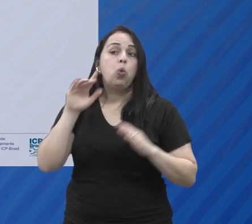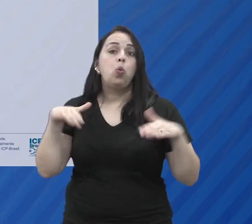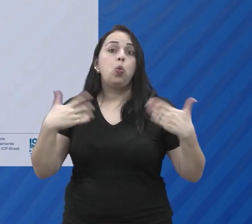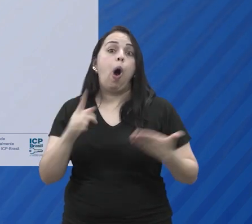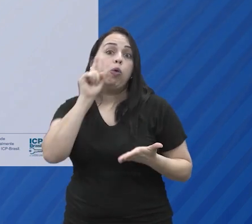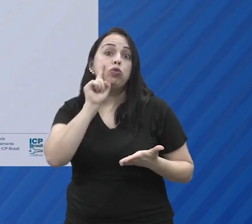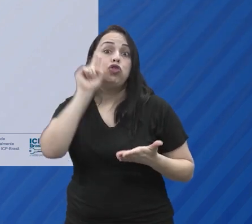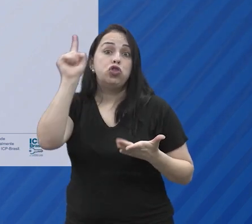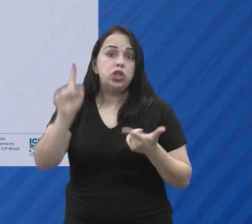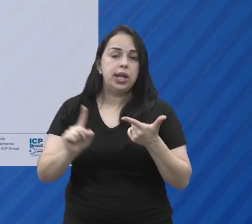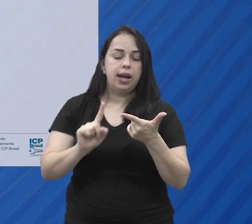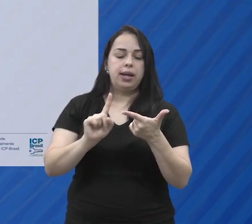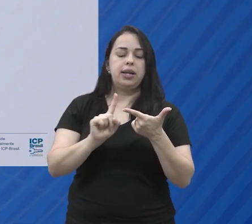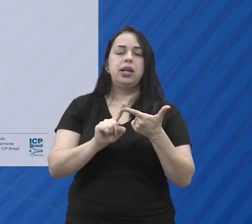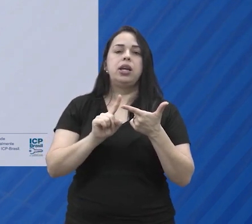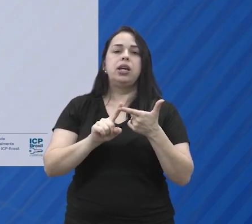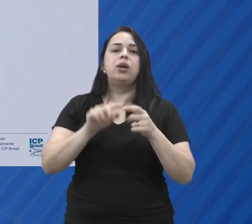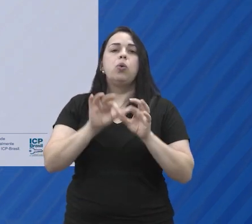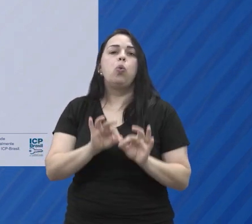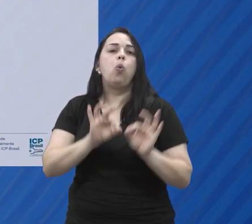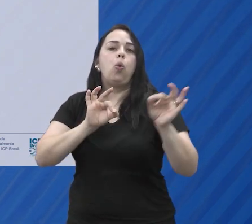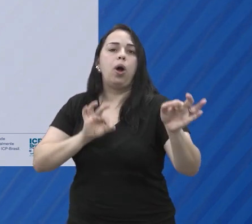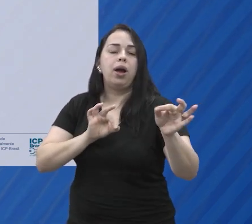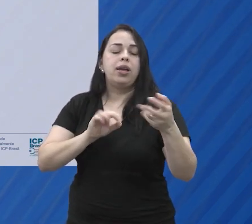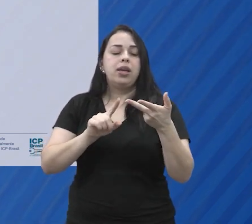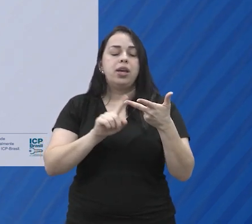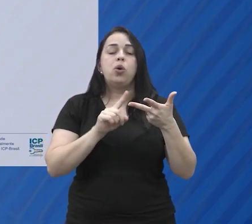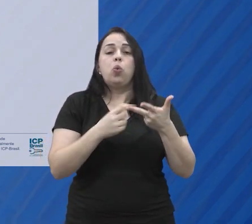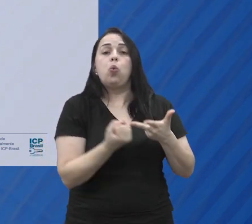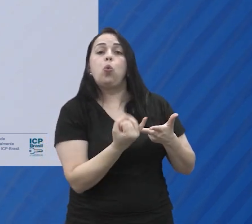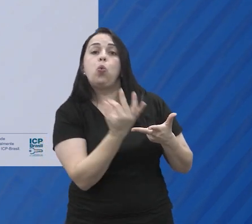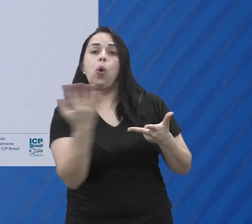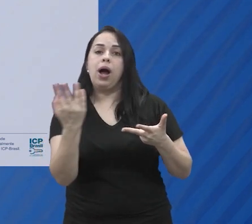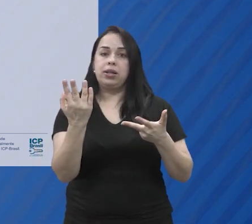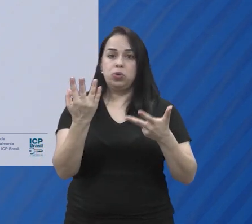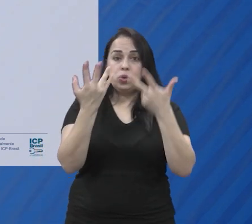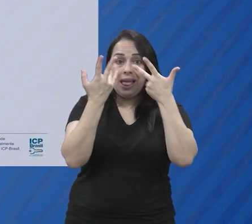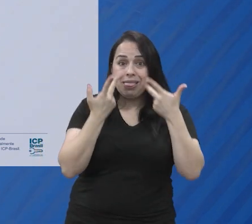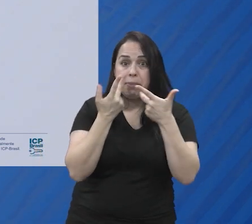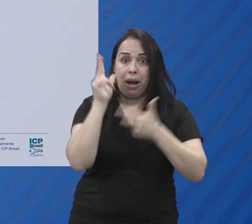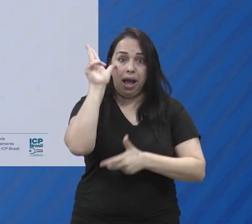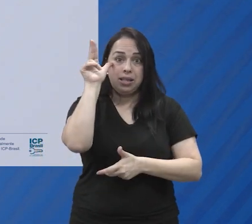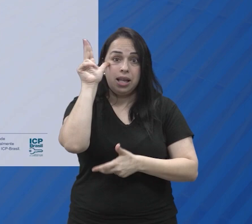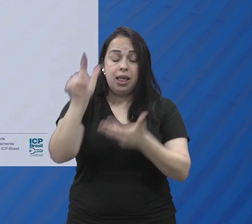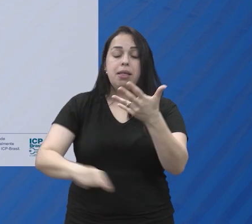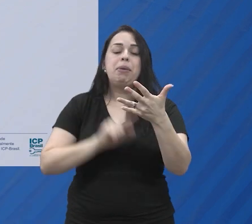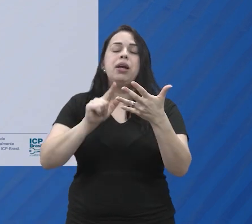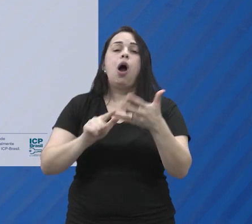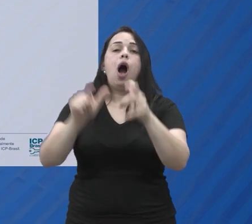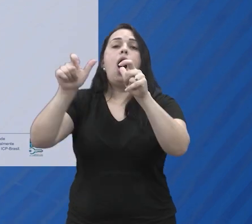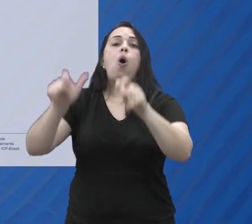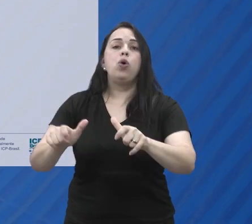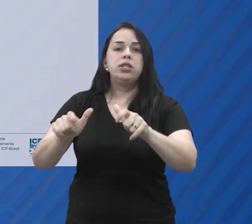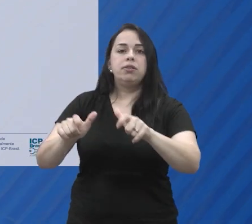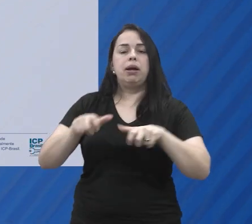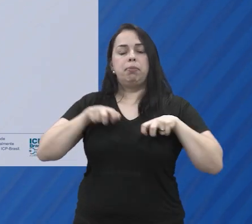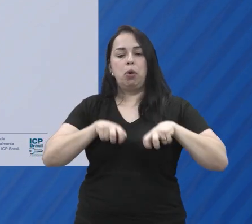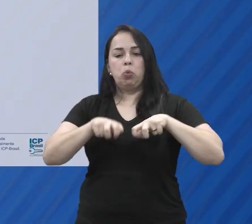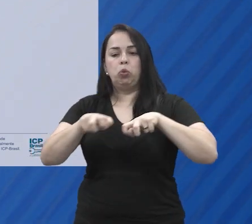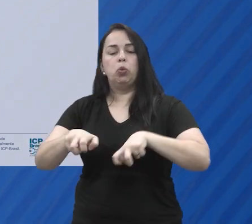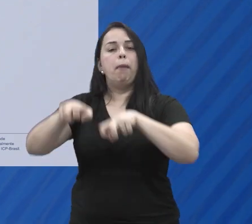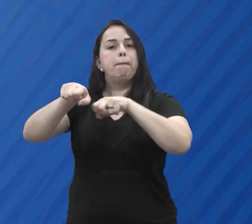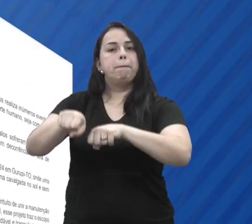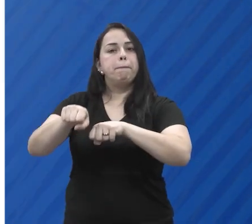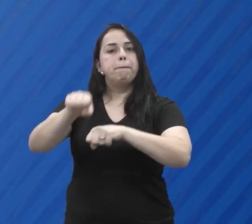a data e o trajeto do evento, assim como o número estimado de participantes de animais, incluindo os pontos de apoio para